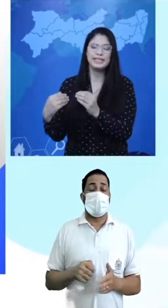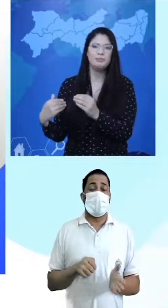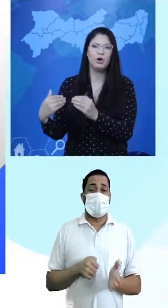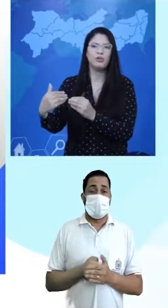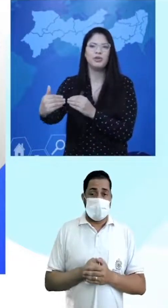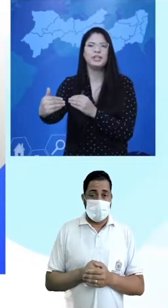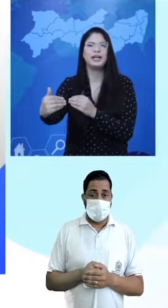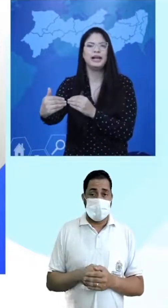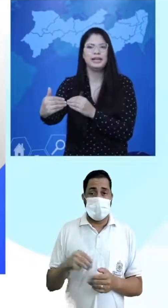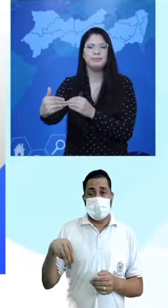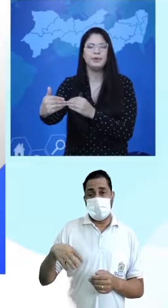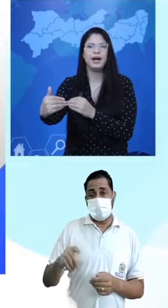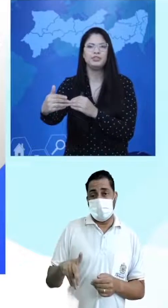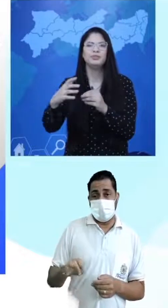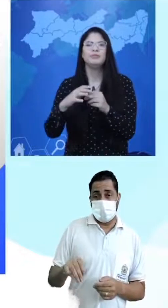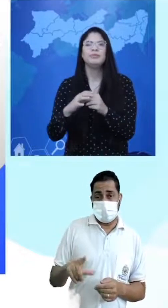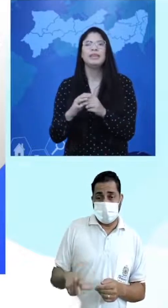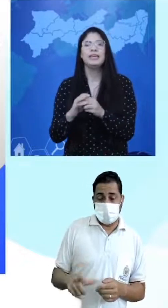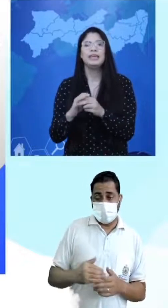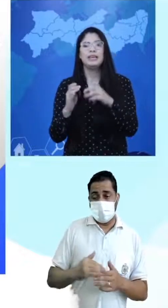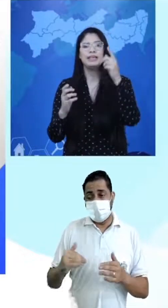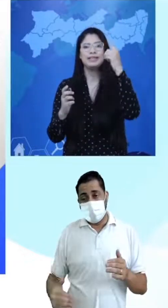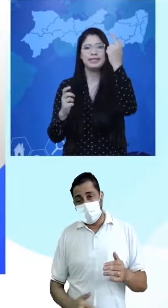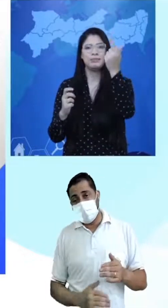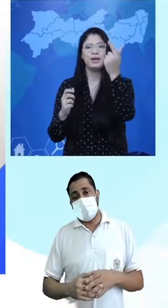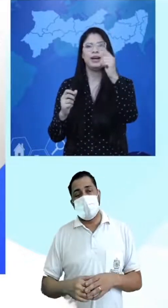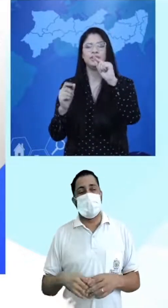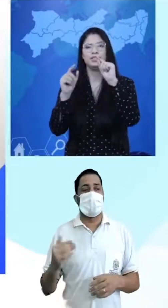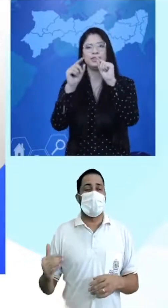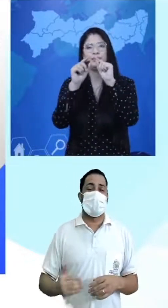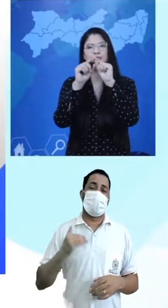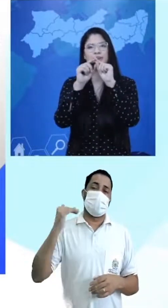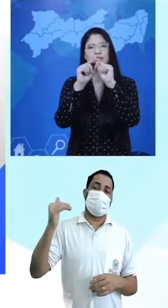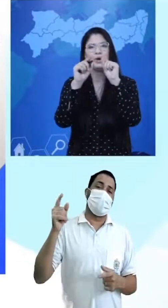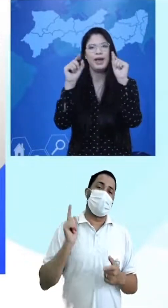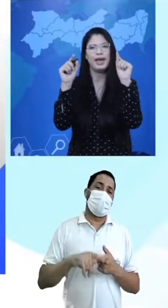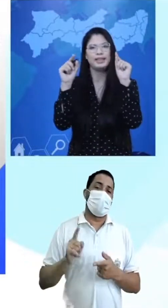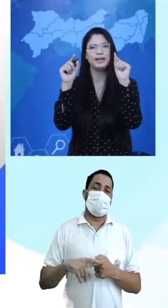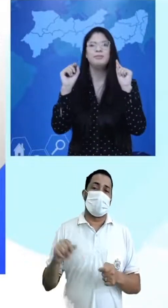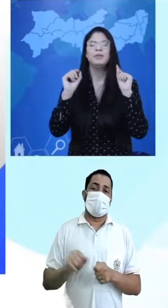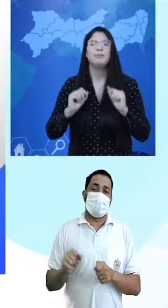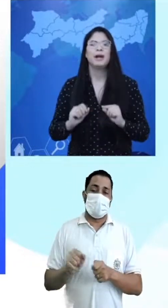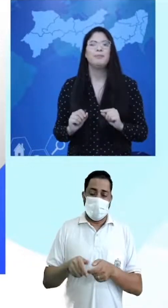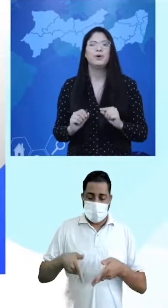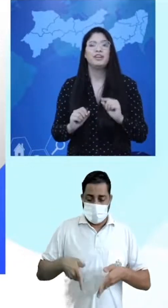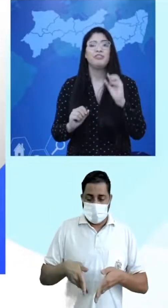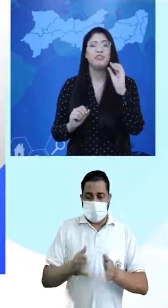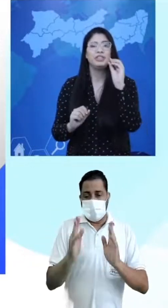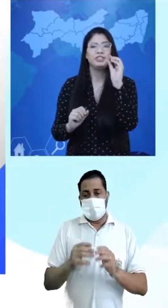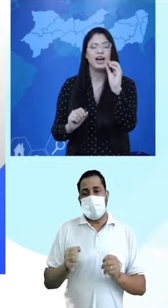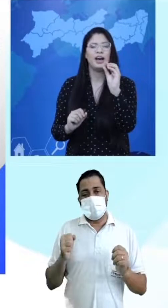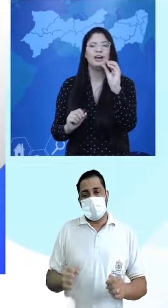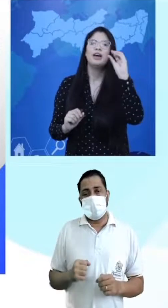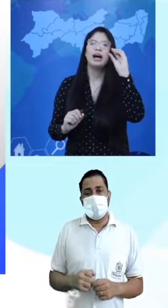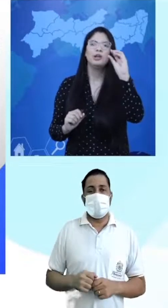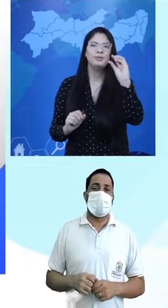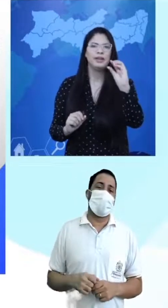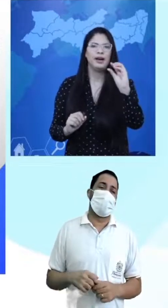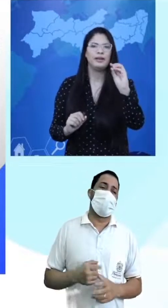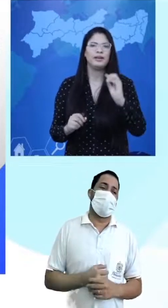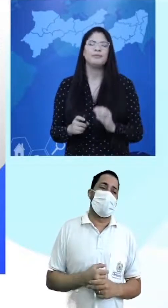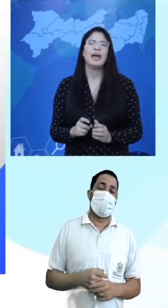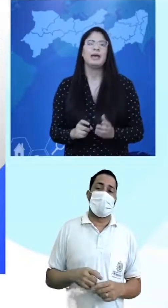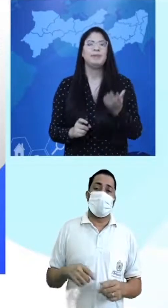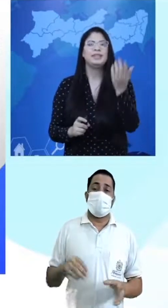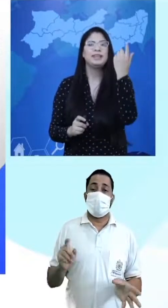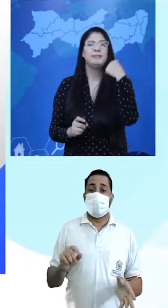esse móvel que está ali embaixo. E em cima, a gente também fez uma reta para poder fechar a